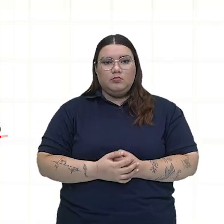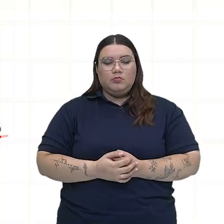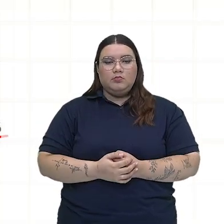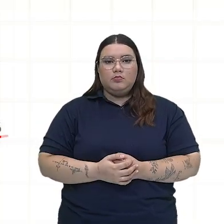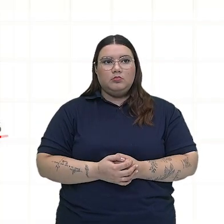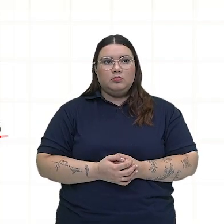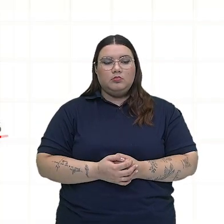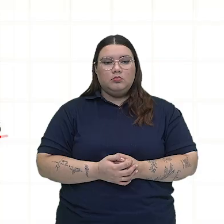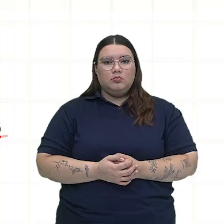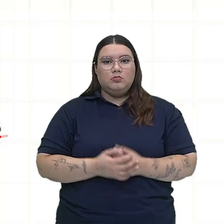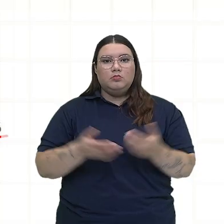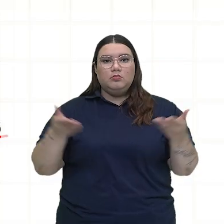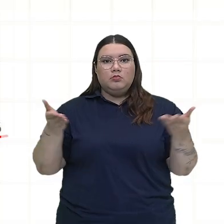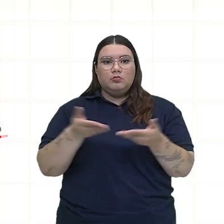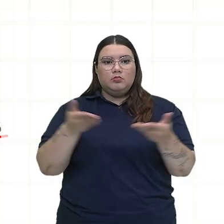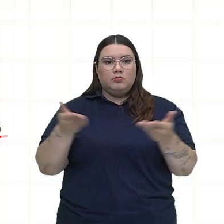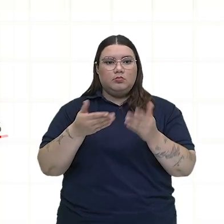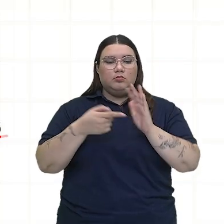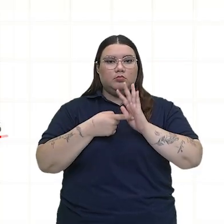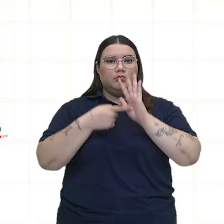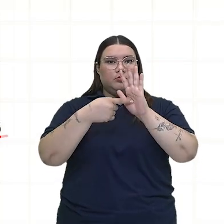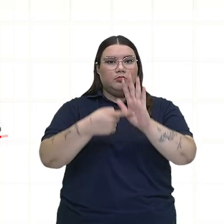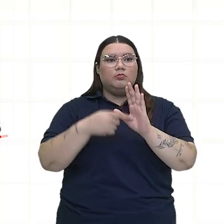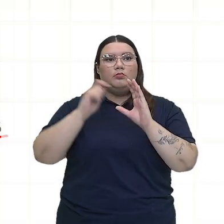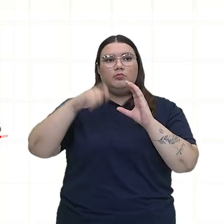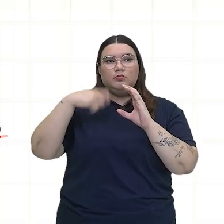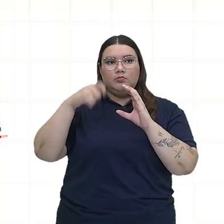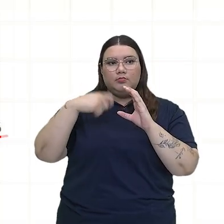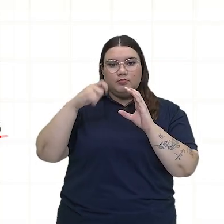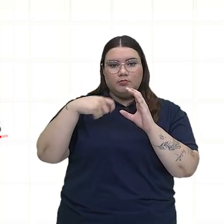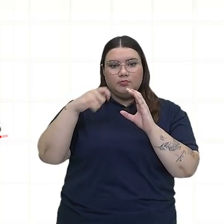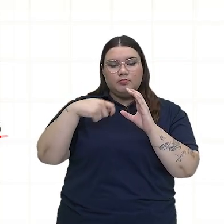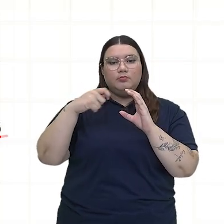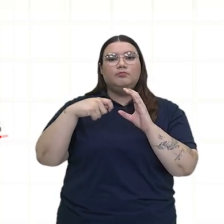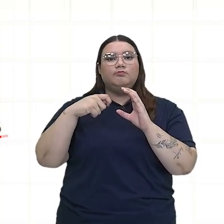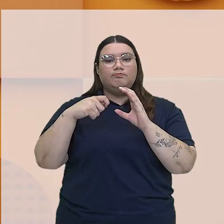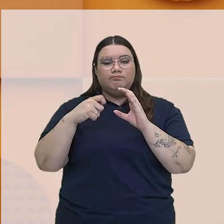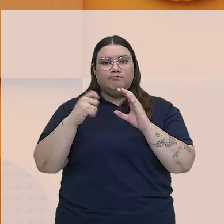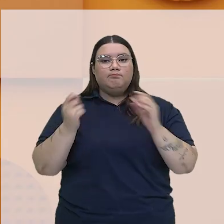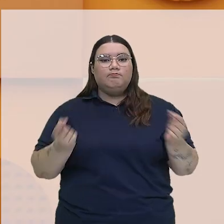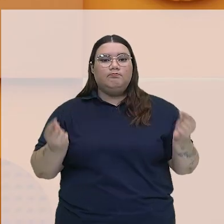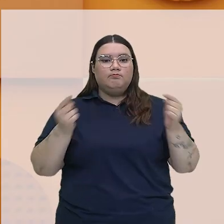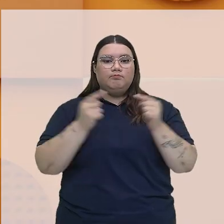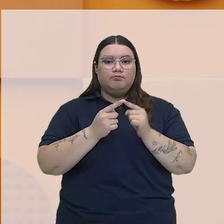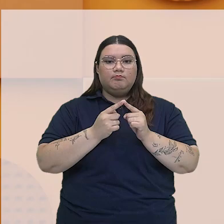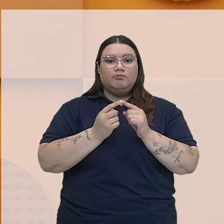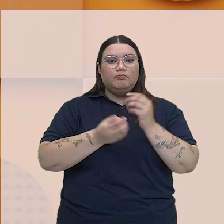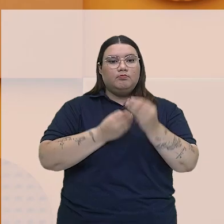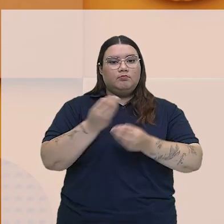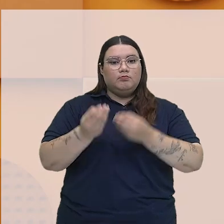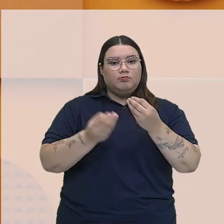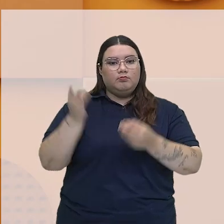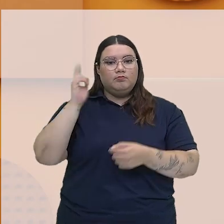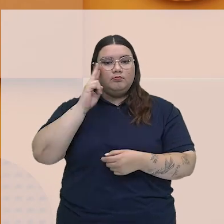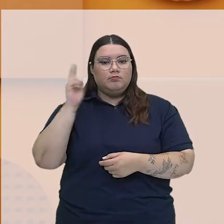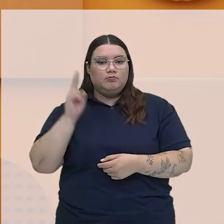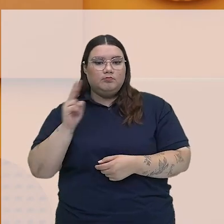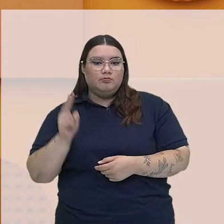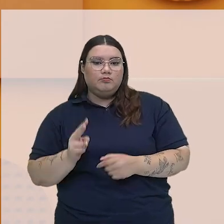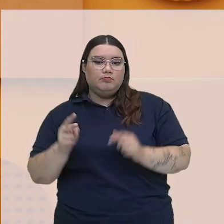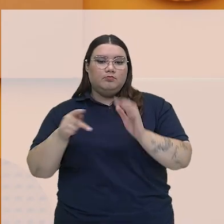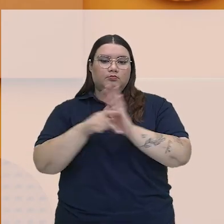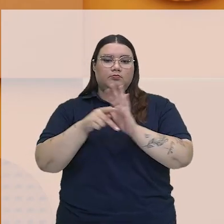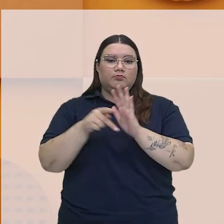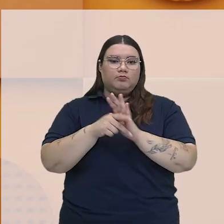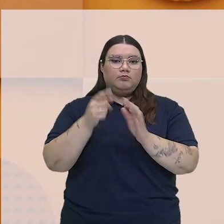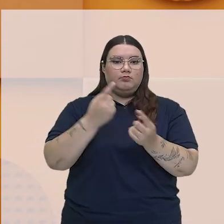agora assistir um vídeo, nós vamos agora assistir um vídeo que vai trazer para a gente um pouco da história